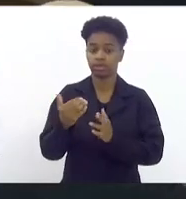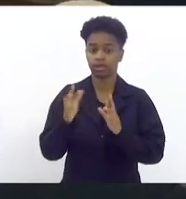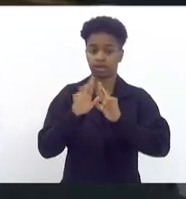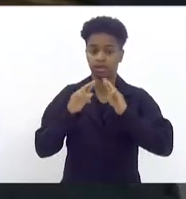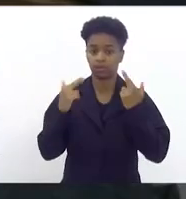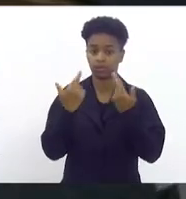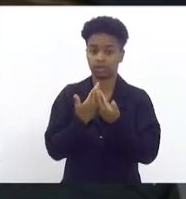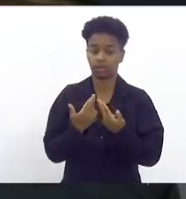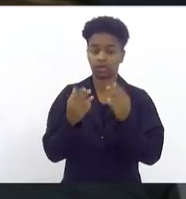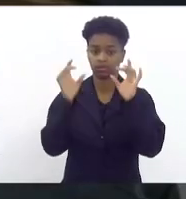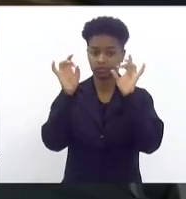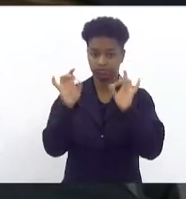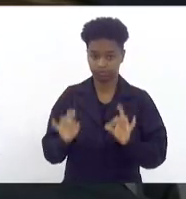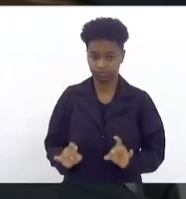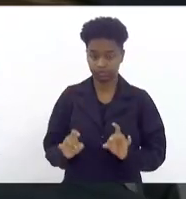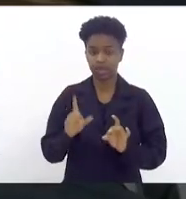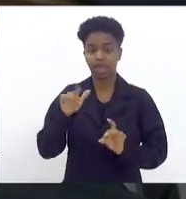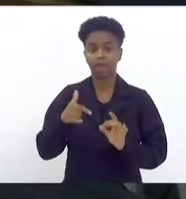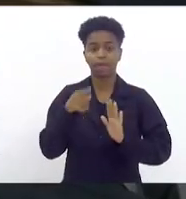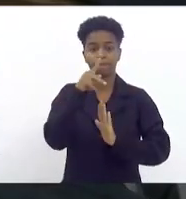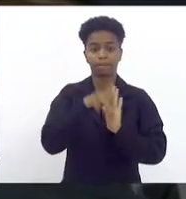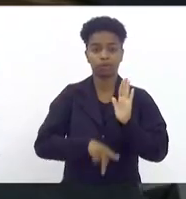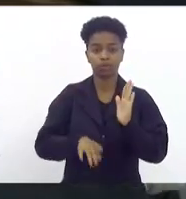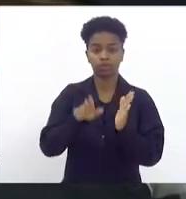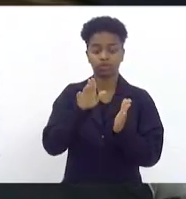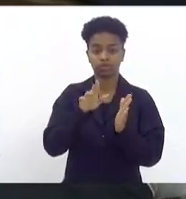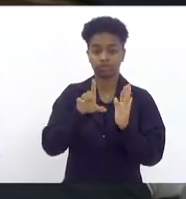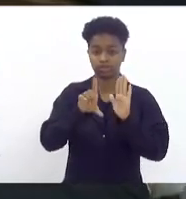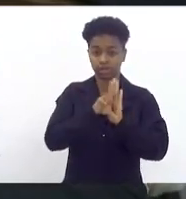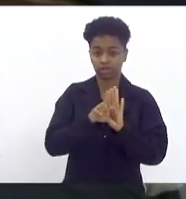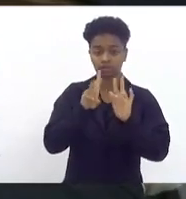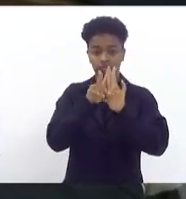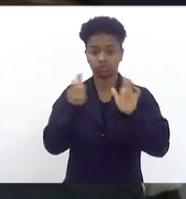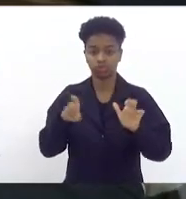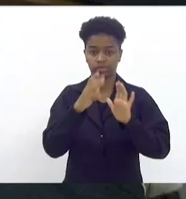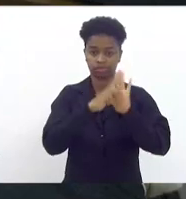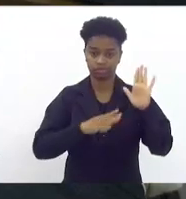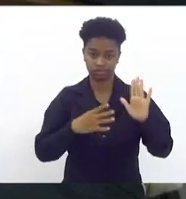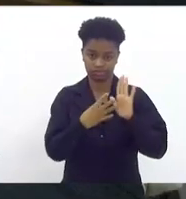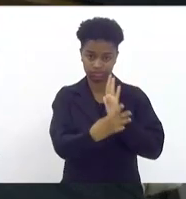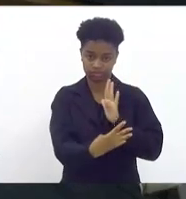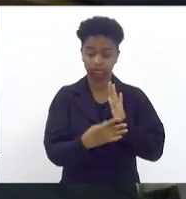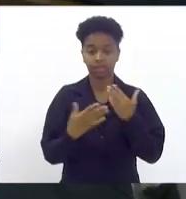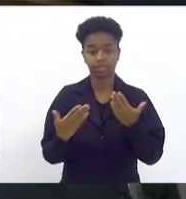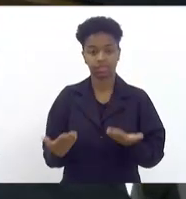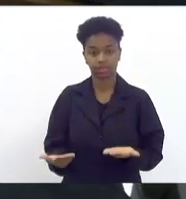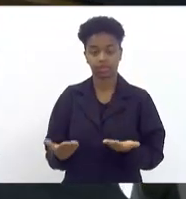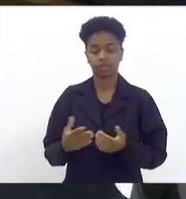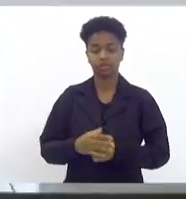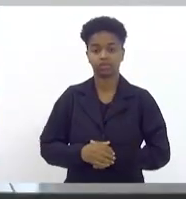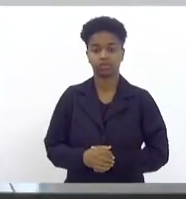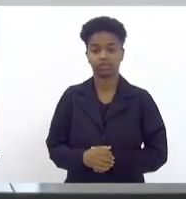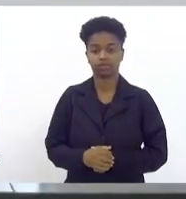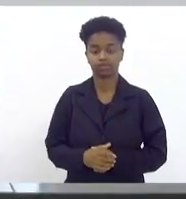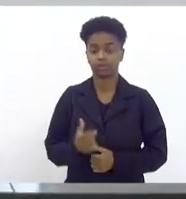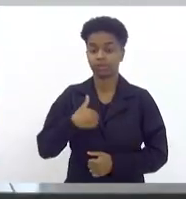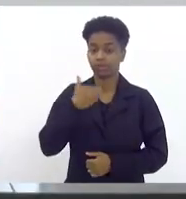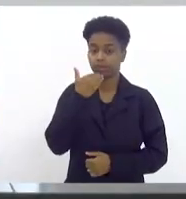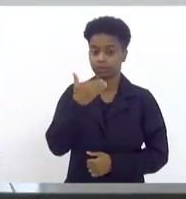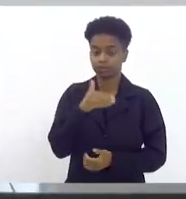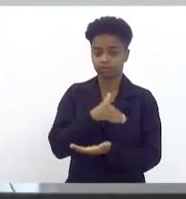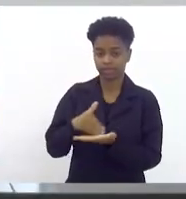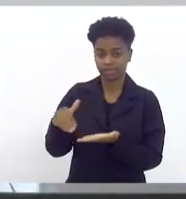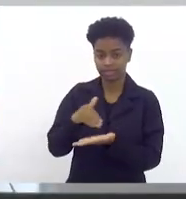extraordinária, que são os projetos, é o bloco de projetos relativos a calendário. Então, pedi que a